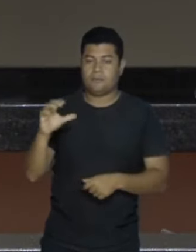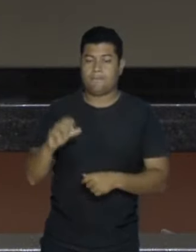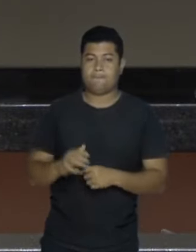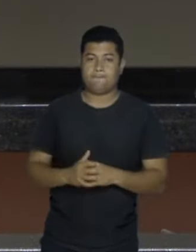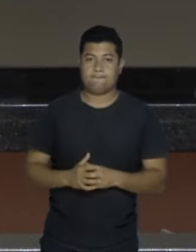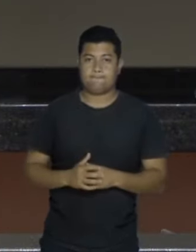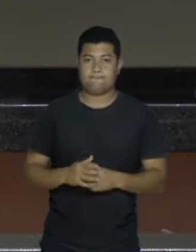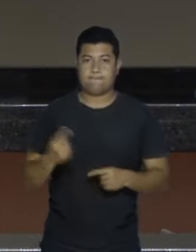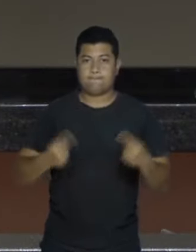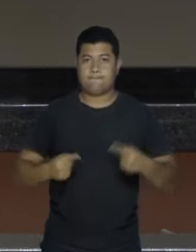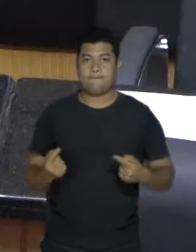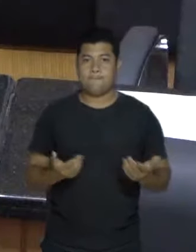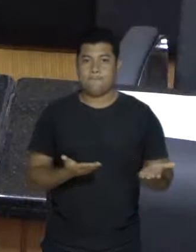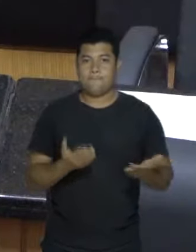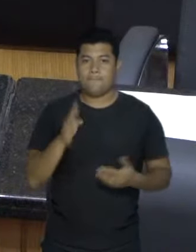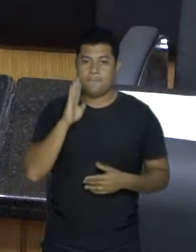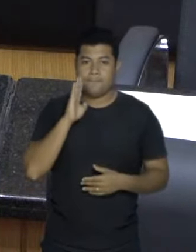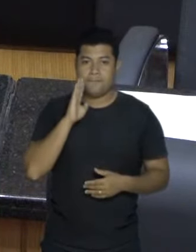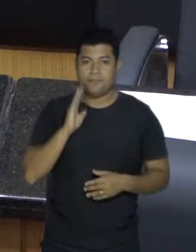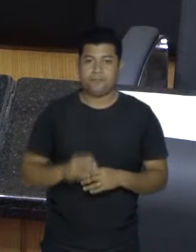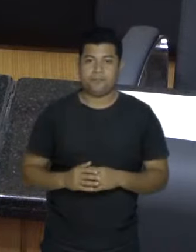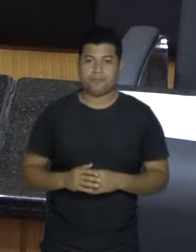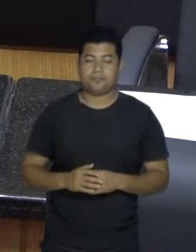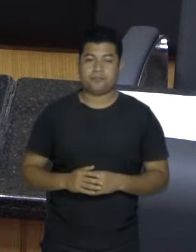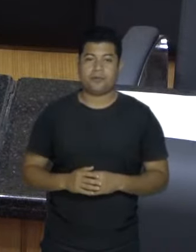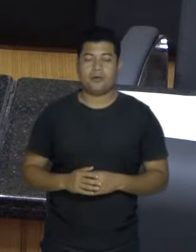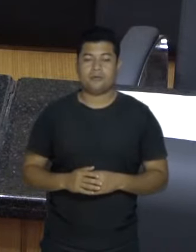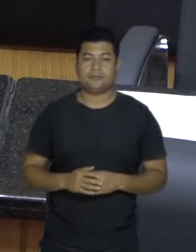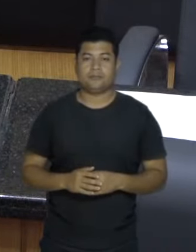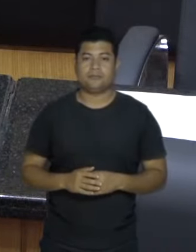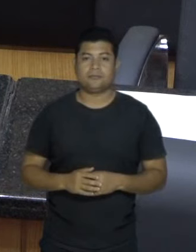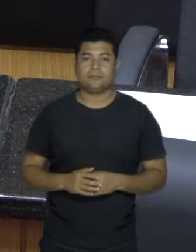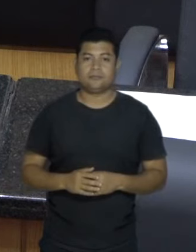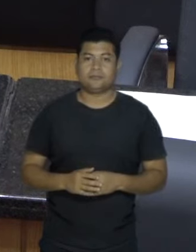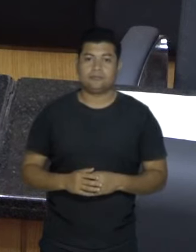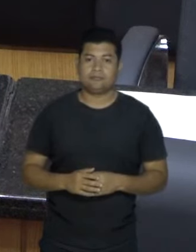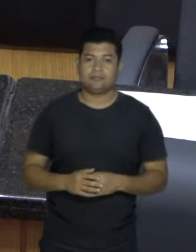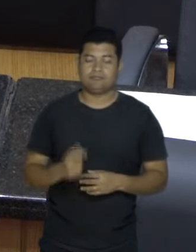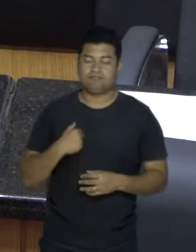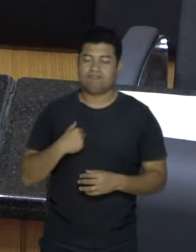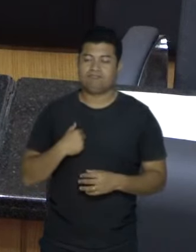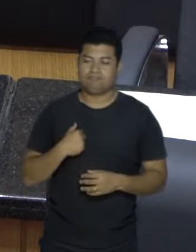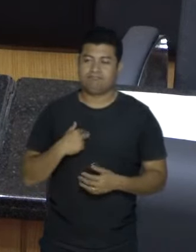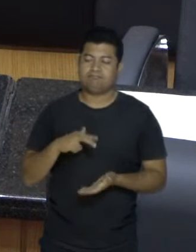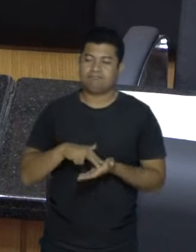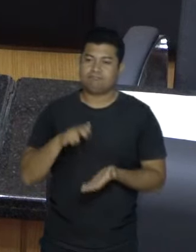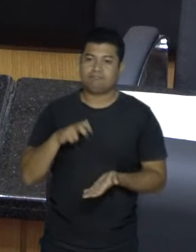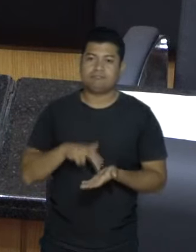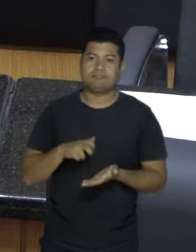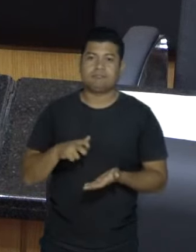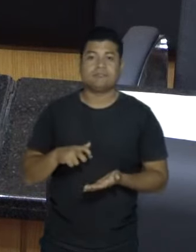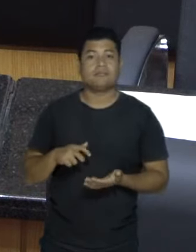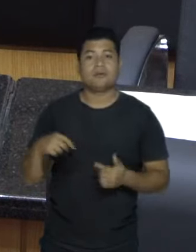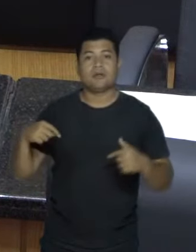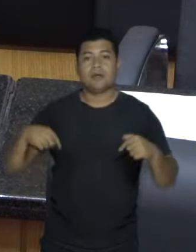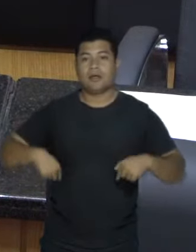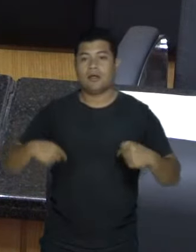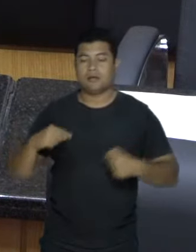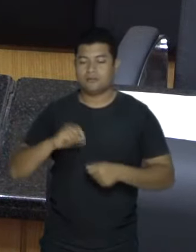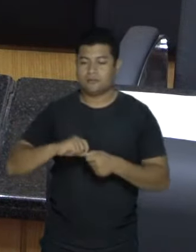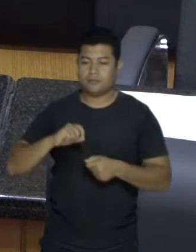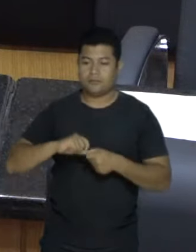Deputado Nilson Berlanda senhor presidente os demais deputados para mim a alegria atingir estar aqui fazendo essa Moção